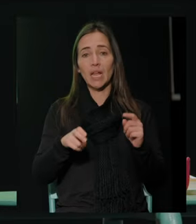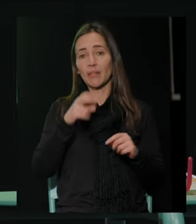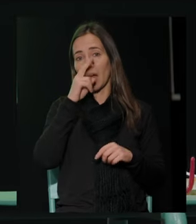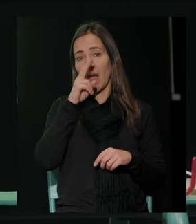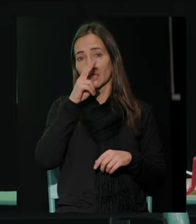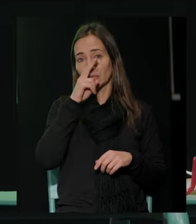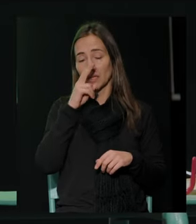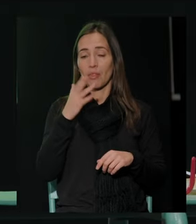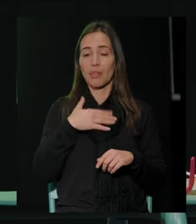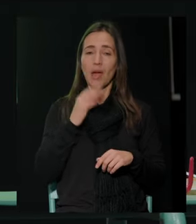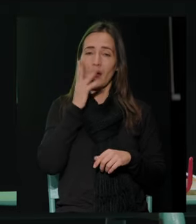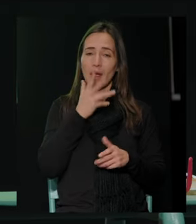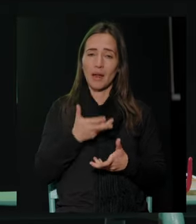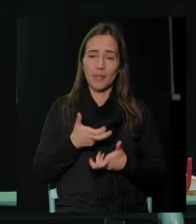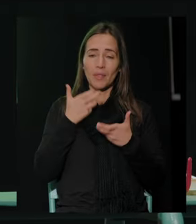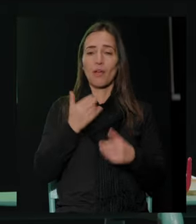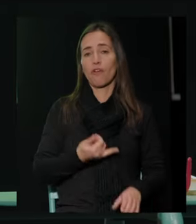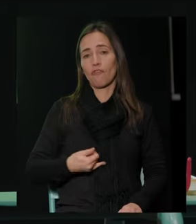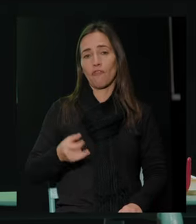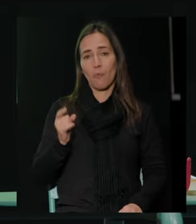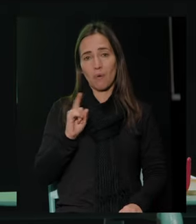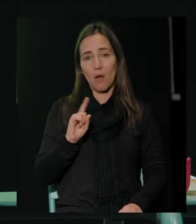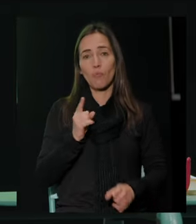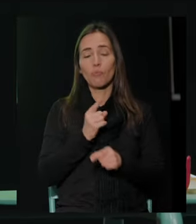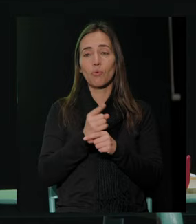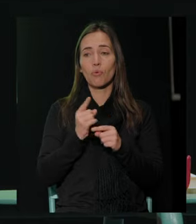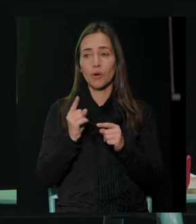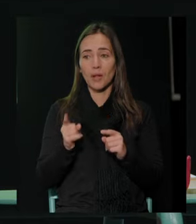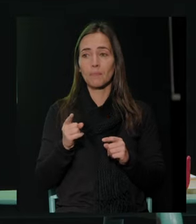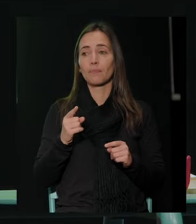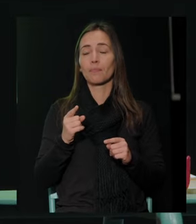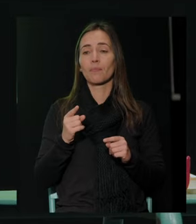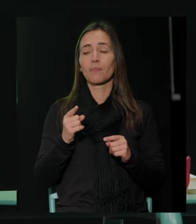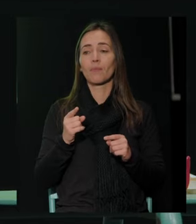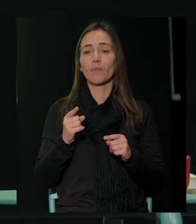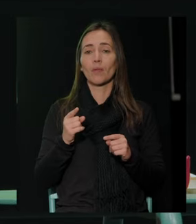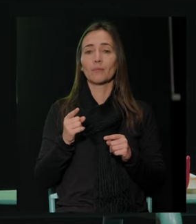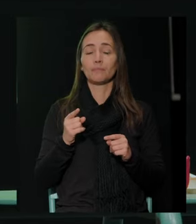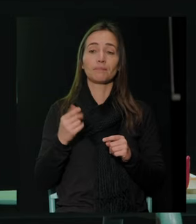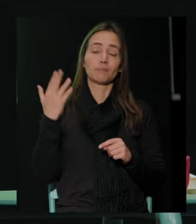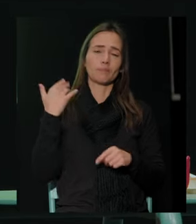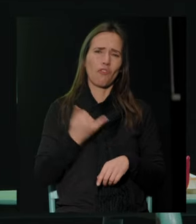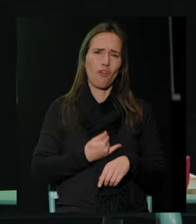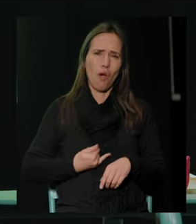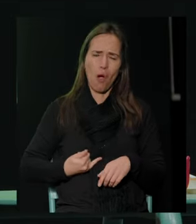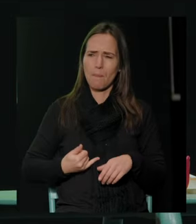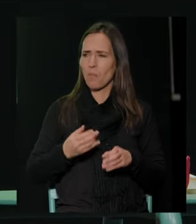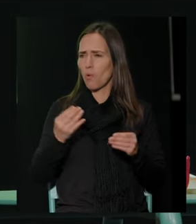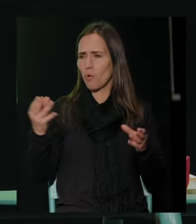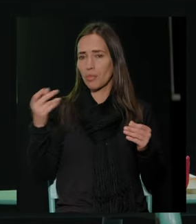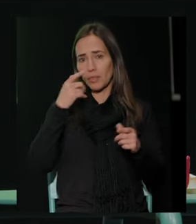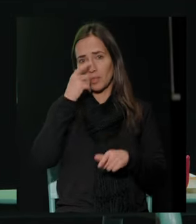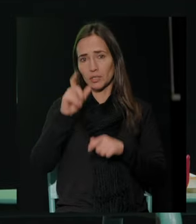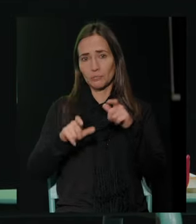me poder aquecer. Eu já não passo fome, porque, enfim, passamos de fomes massivas a um sistema